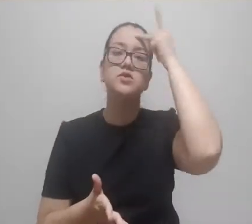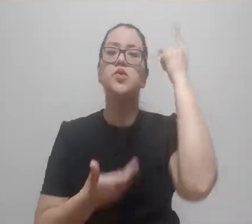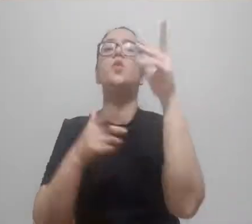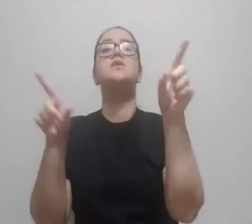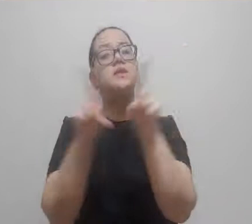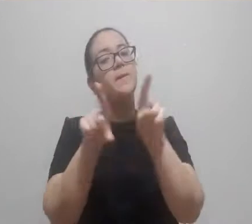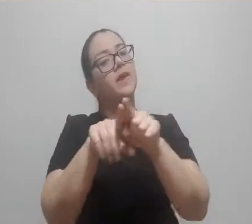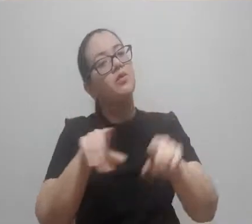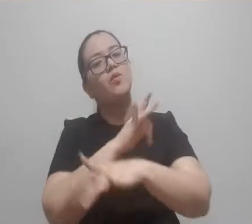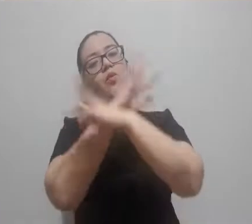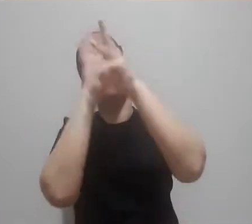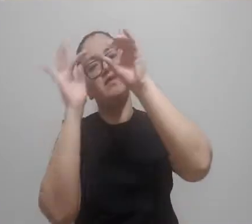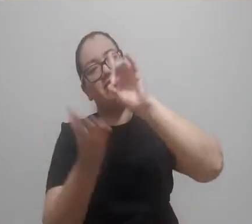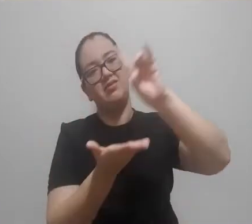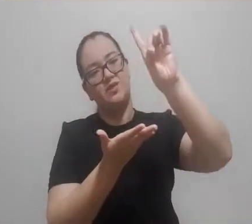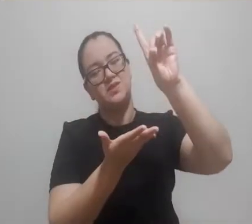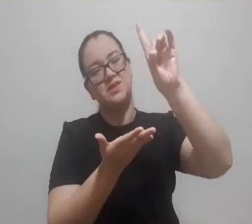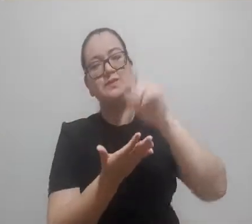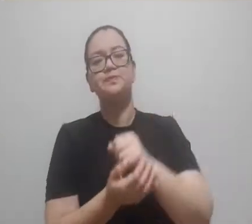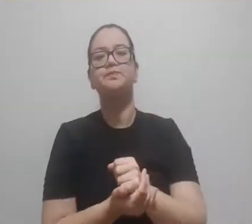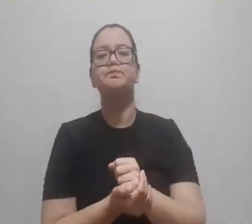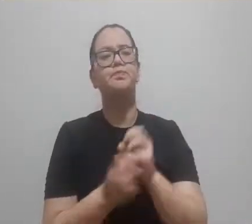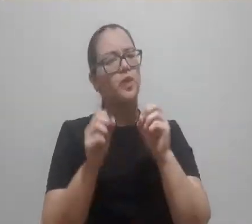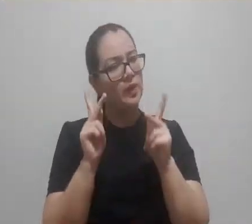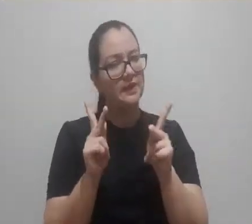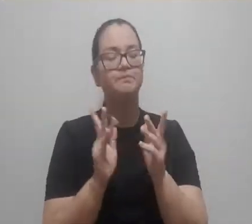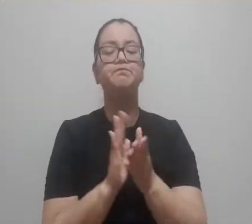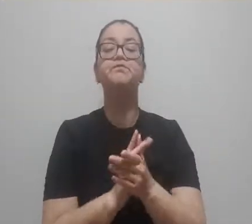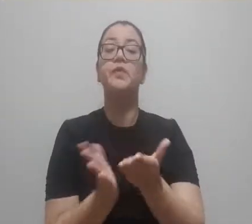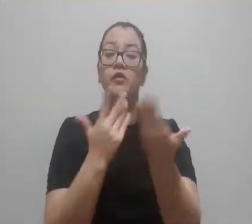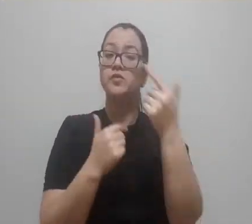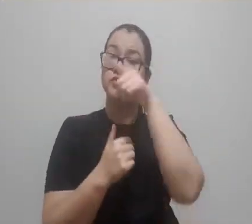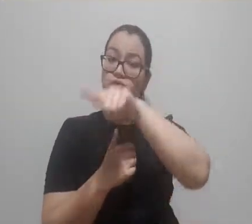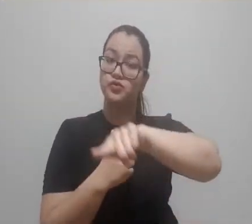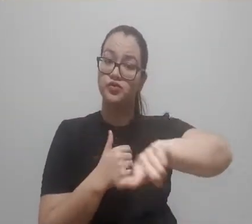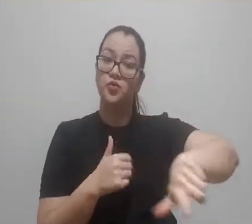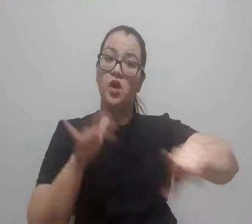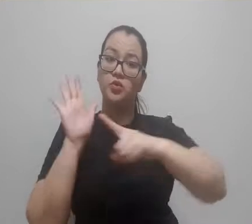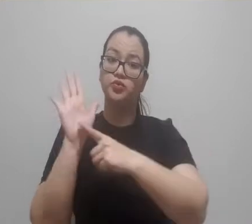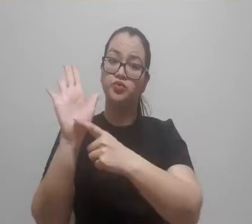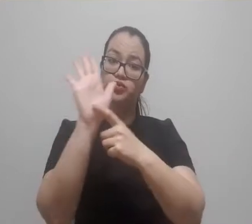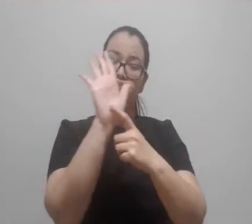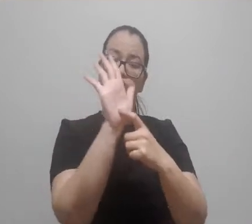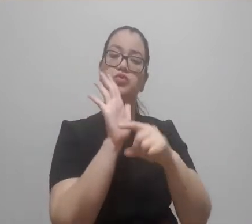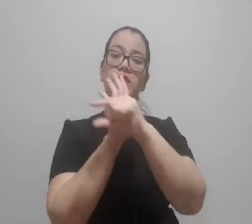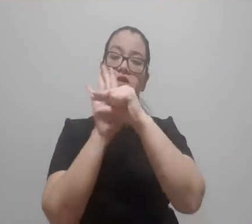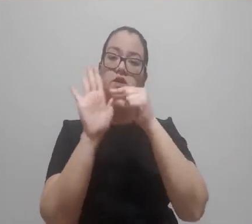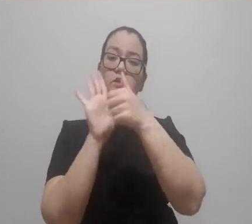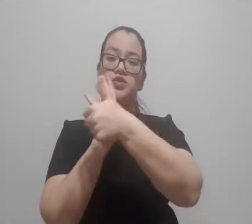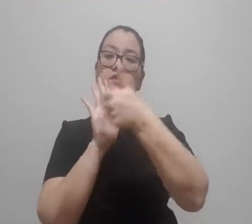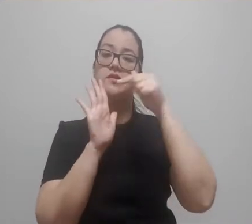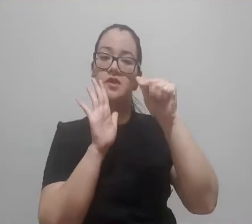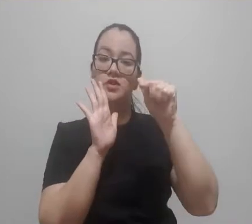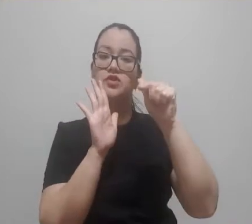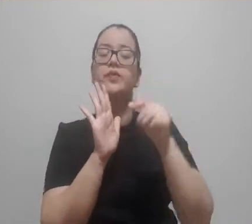do Senhor. Ok, nós vamos continuar essa exposição, versículo 17, a partir